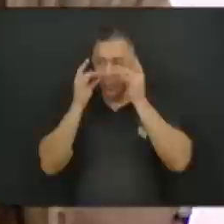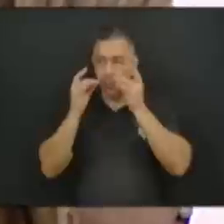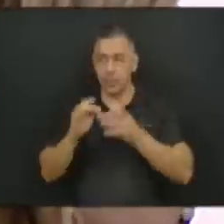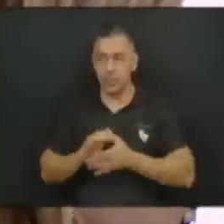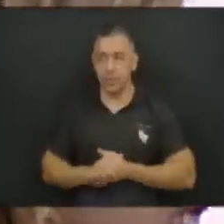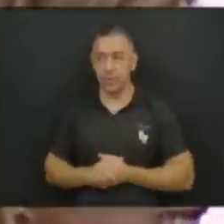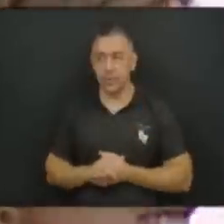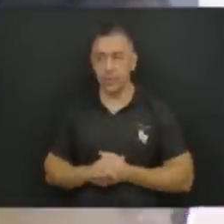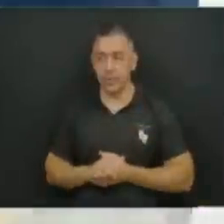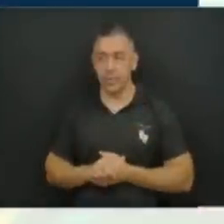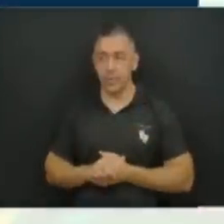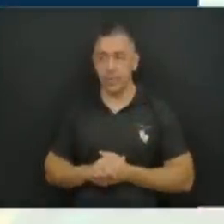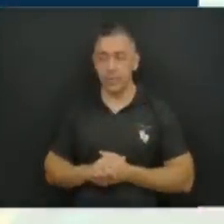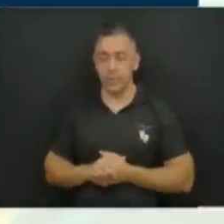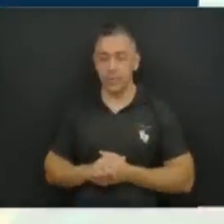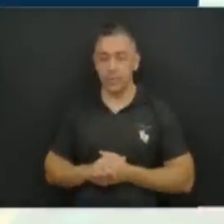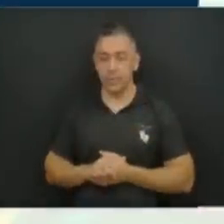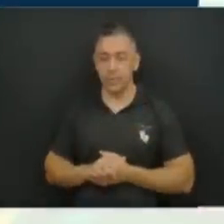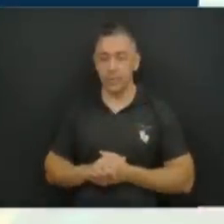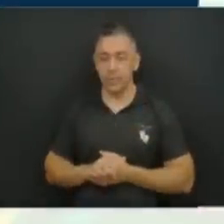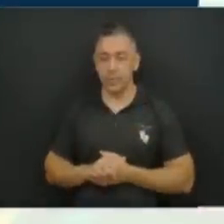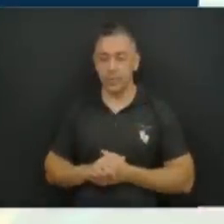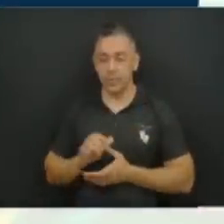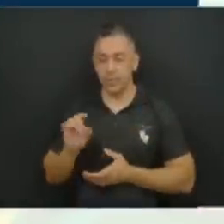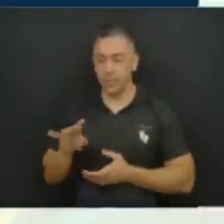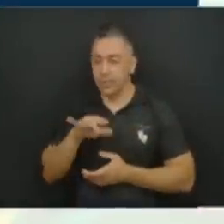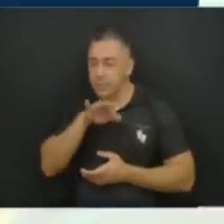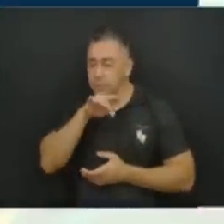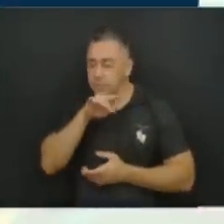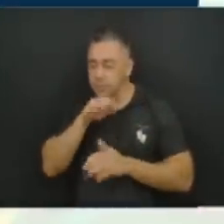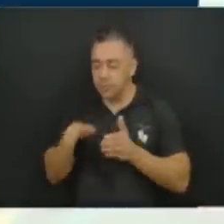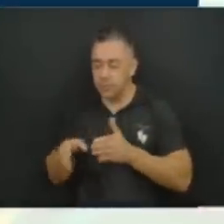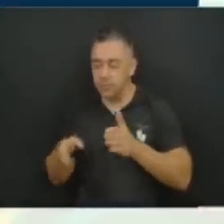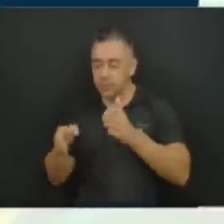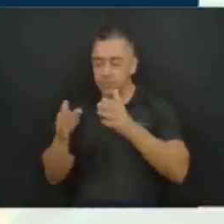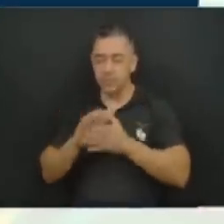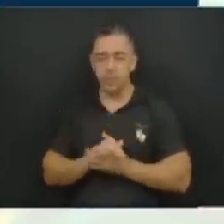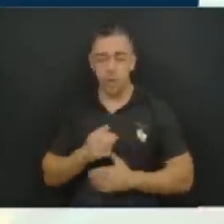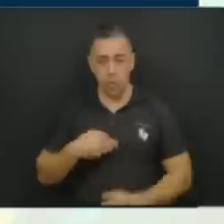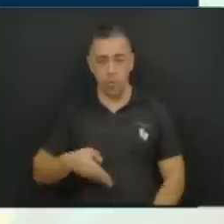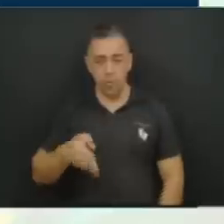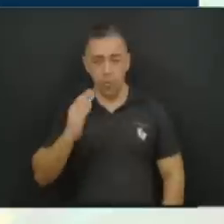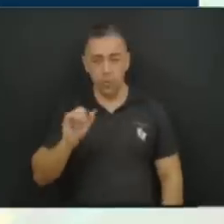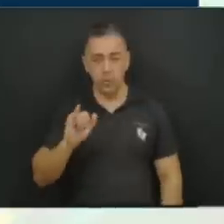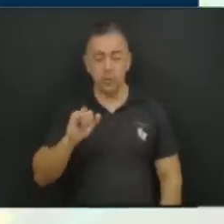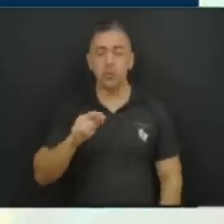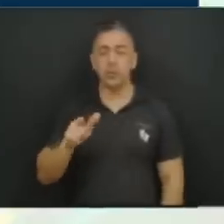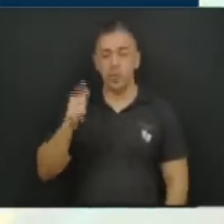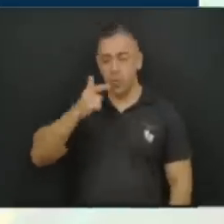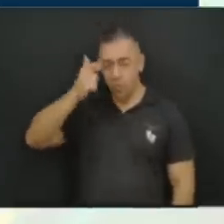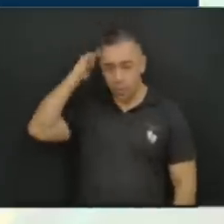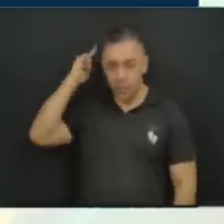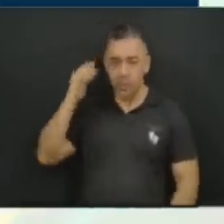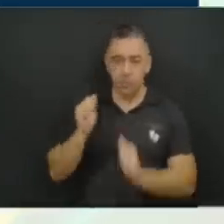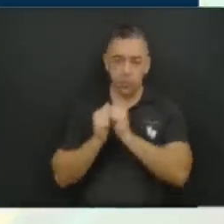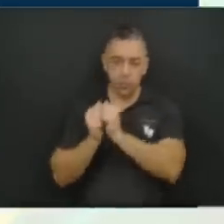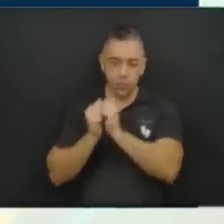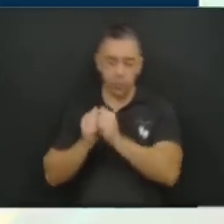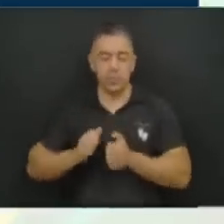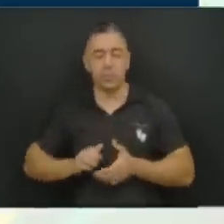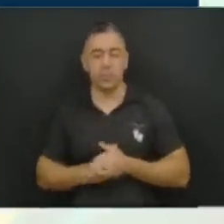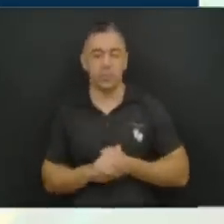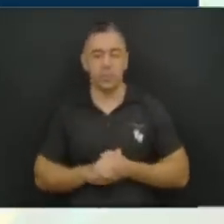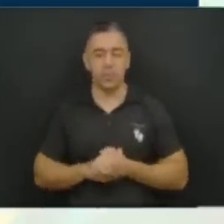só estrada de chão Presidente só a estrada de Shell eu só vou se eu Romanelli força não vou